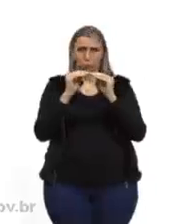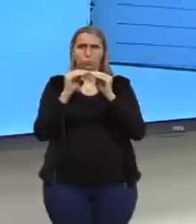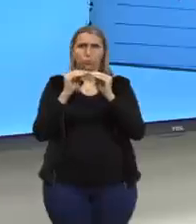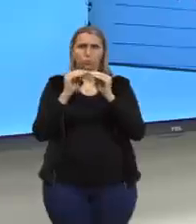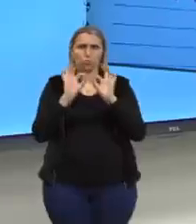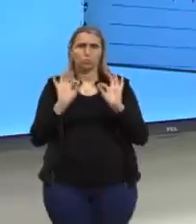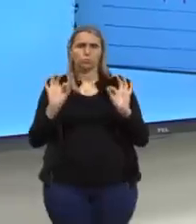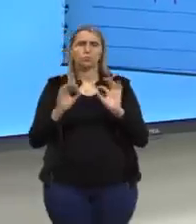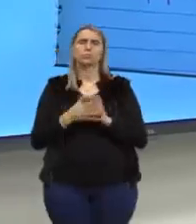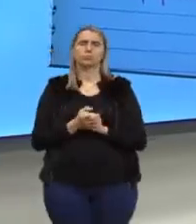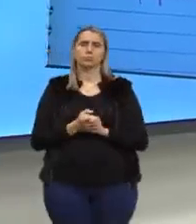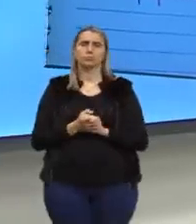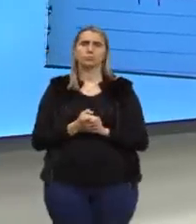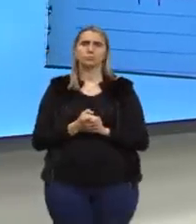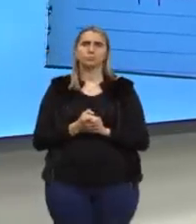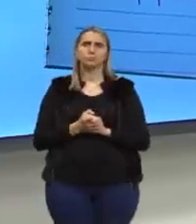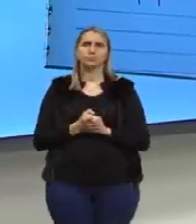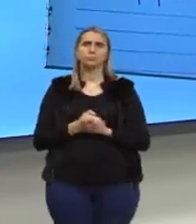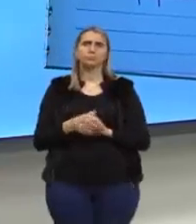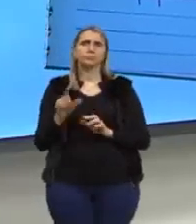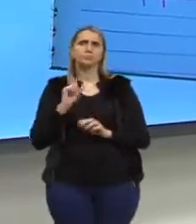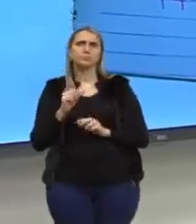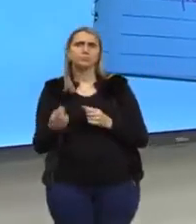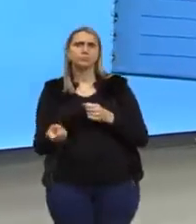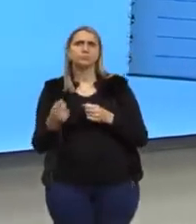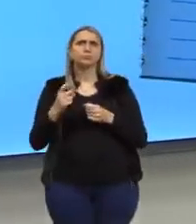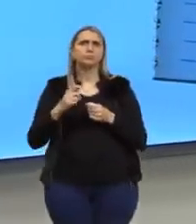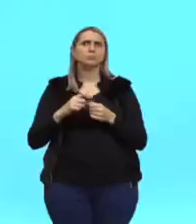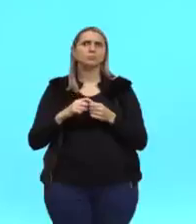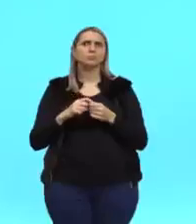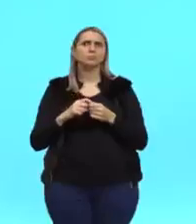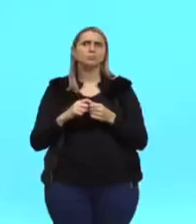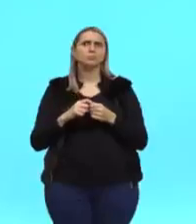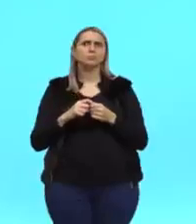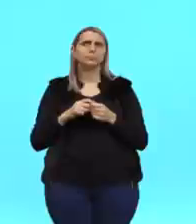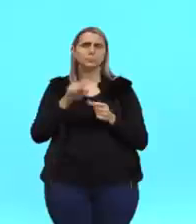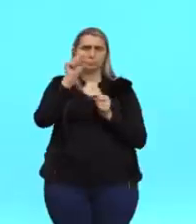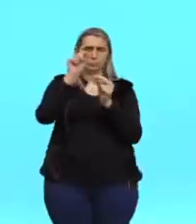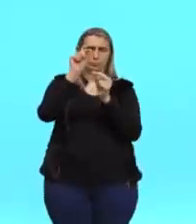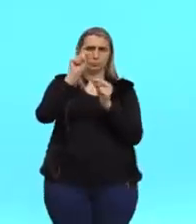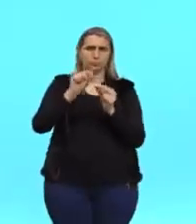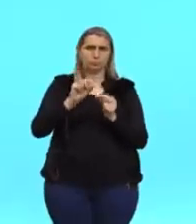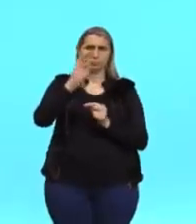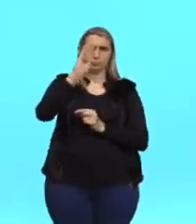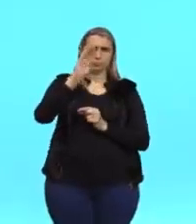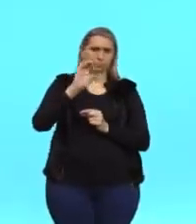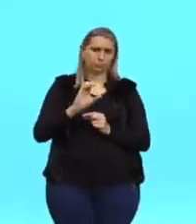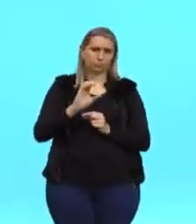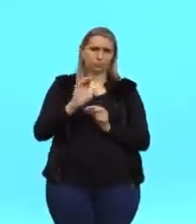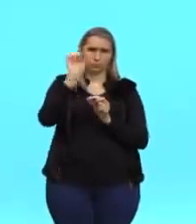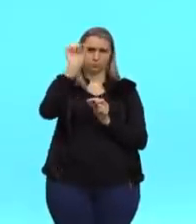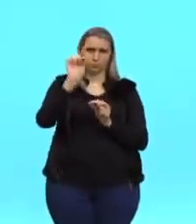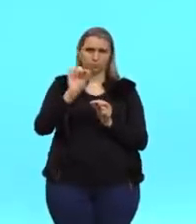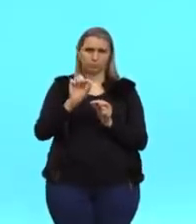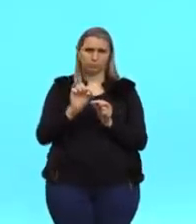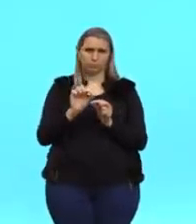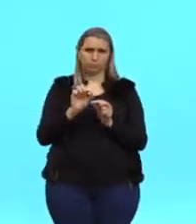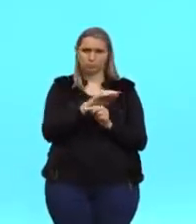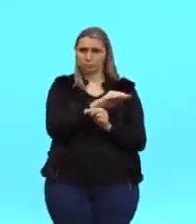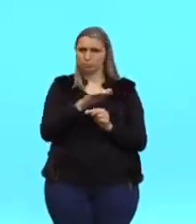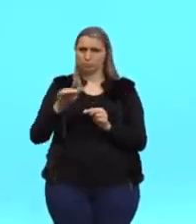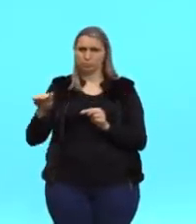proporcionais, ok? Então, o que, que nós montamos aqui? Ó? O segmento BC, que eu chamei de BC à altura do